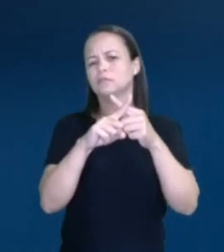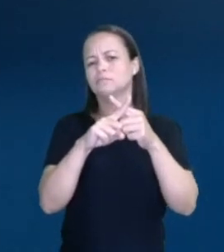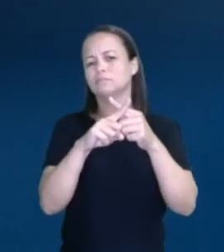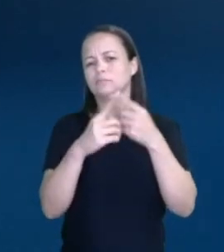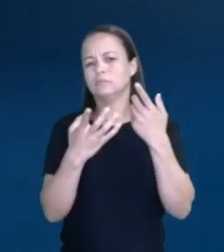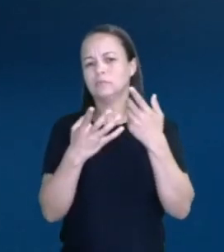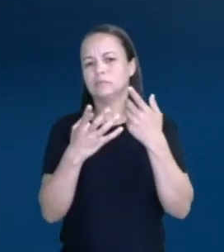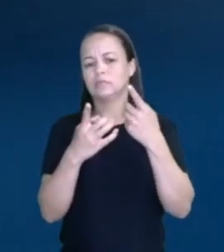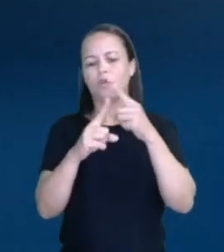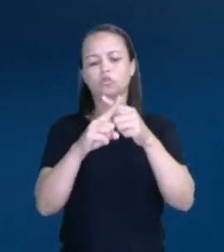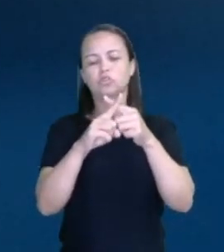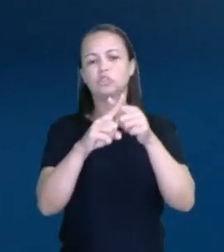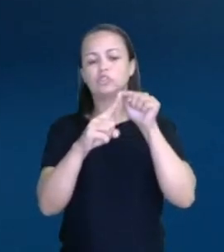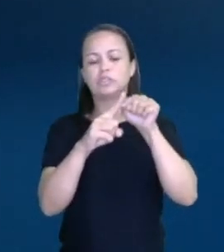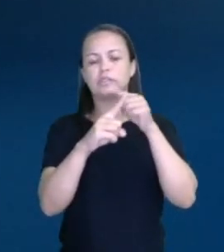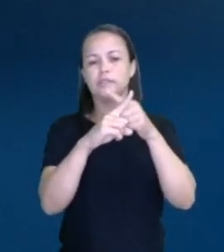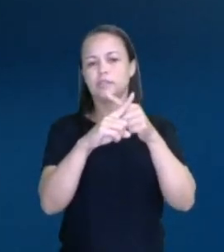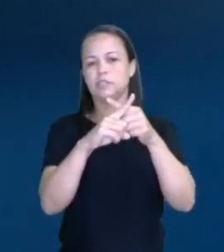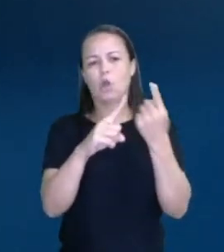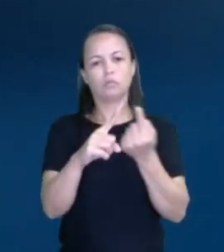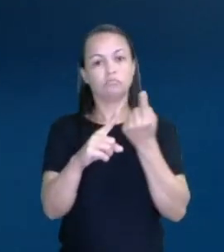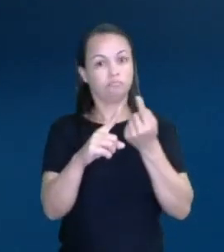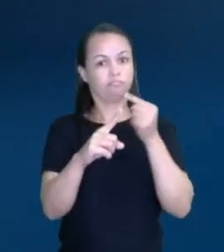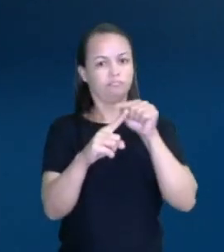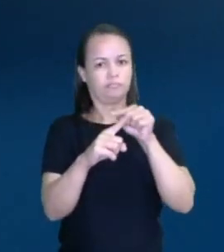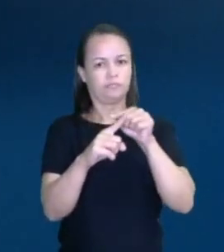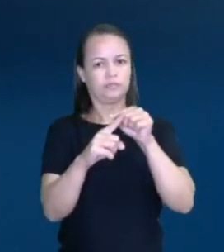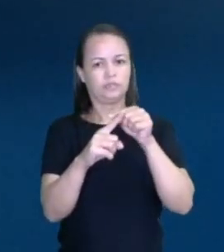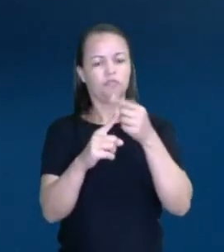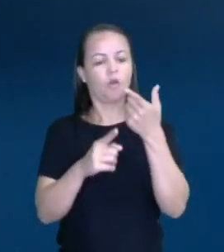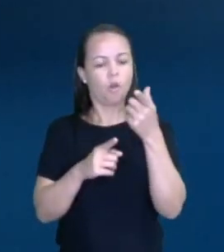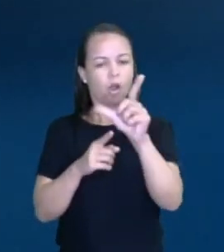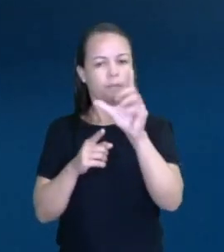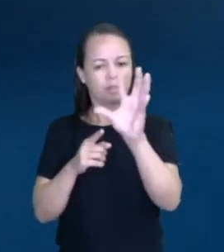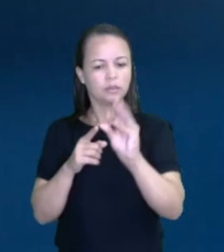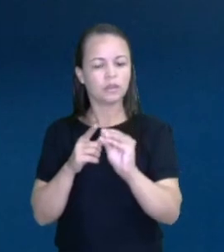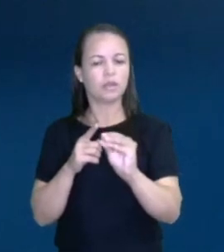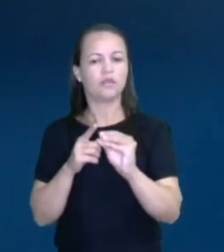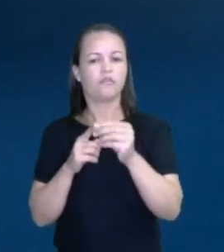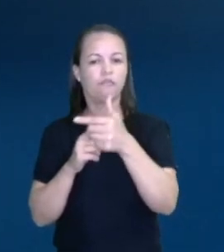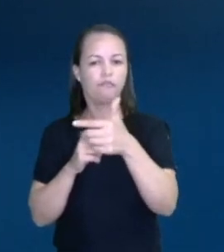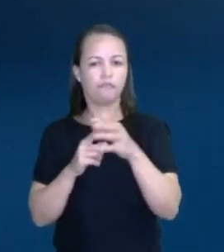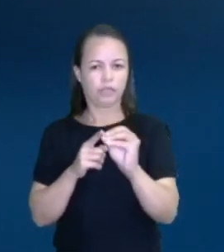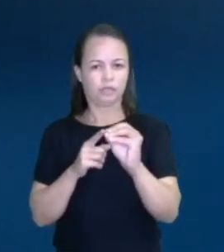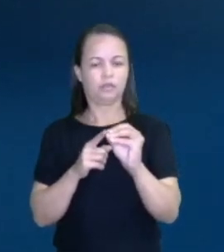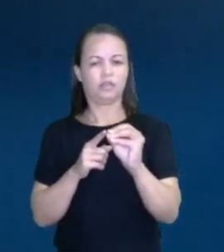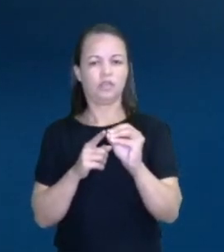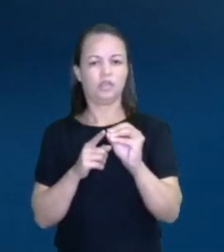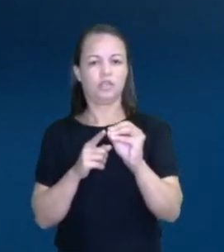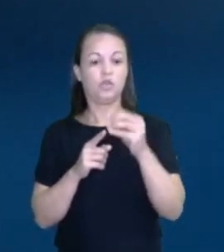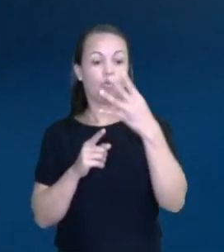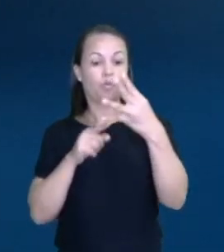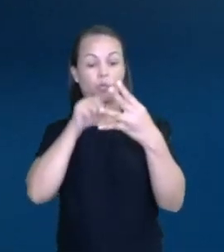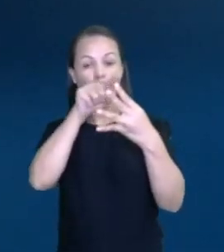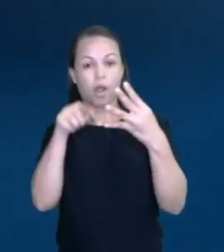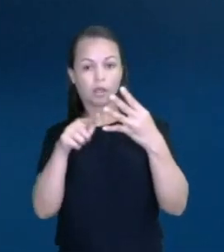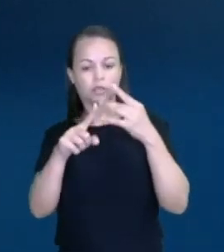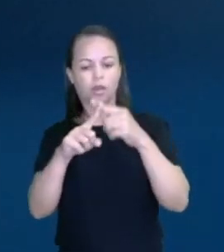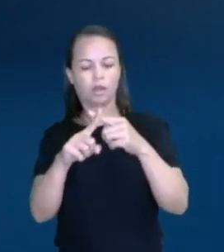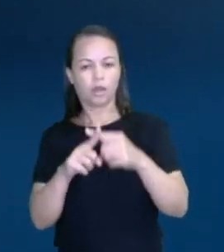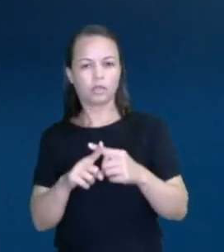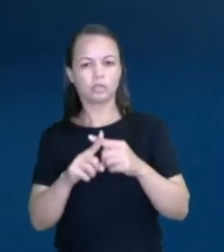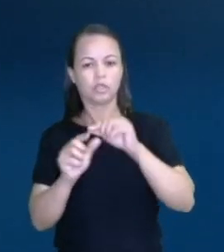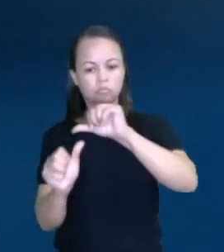ó, deixei o x sozinho, vou repetir meu 20 e esse 4 que estava multiplicando passa